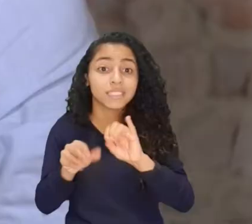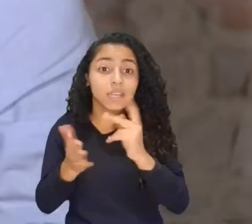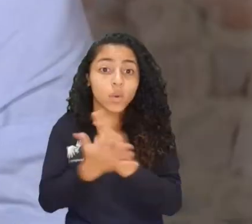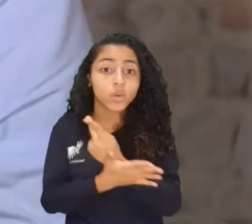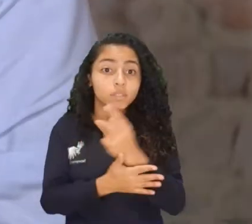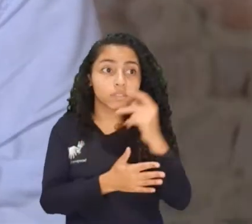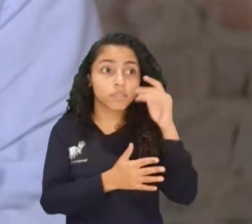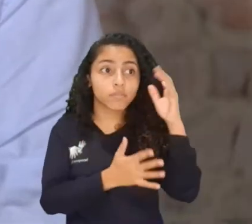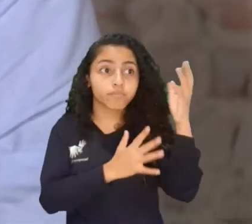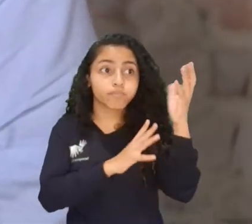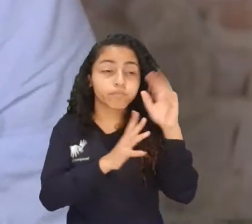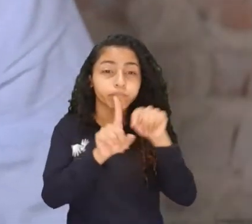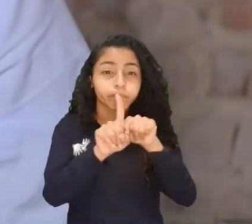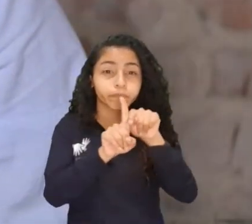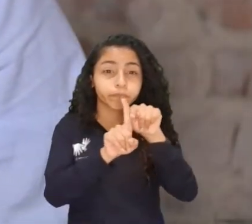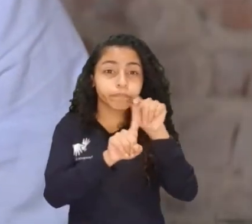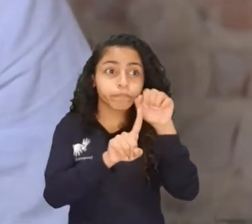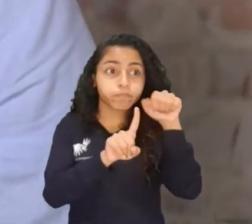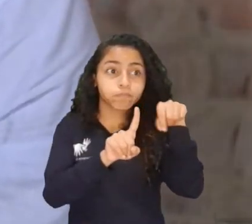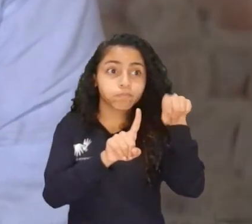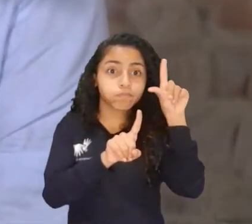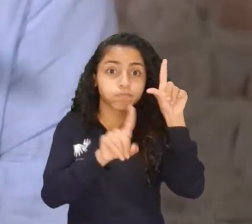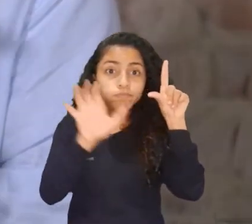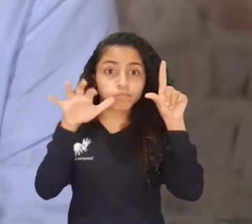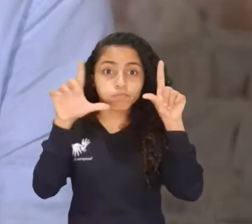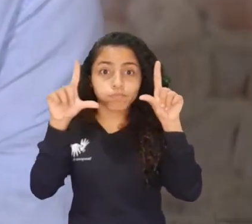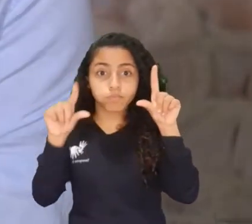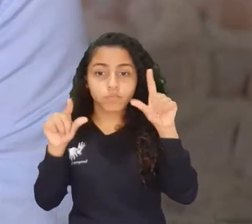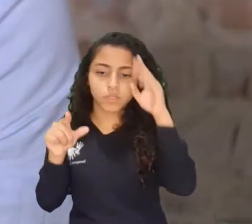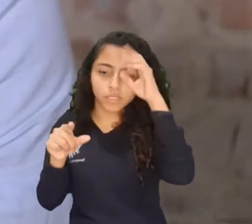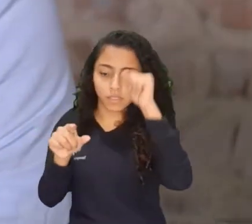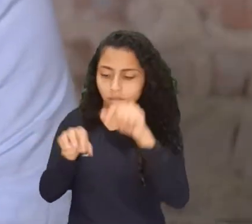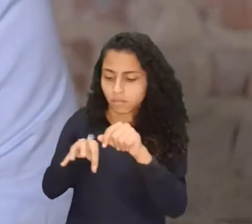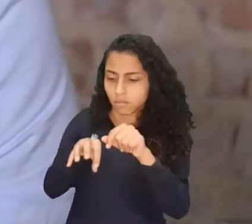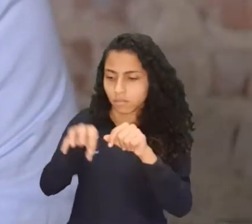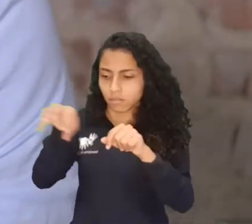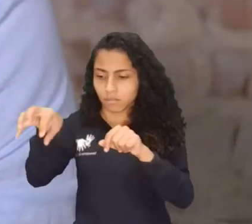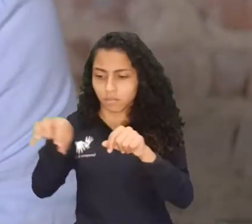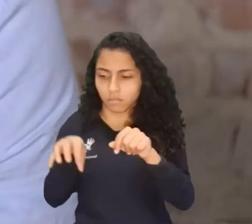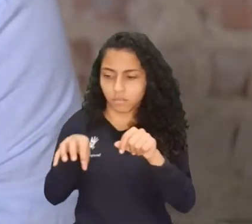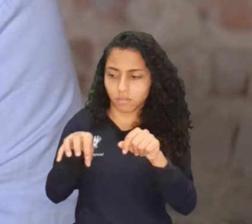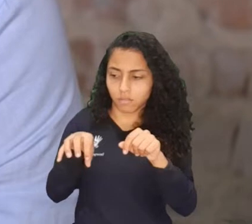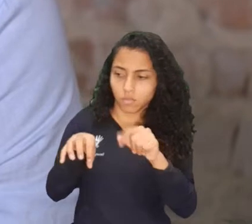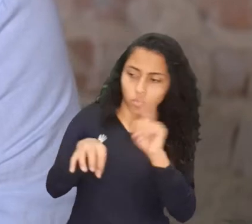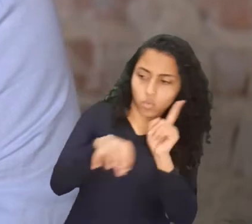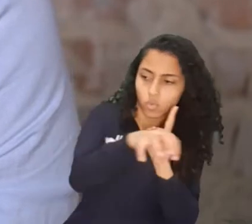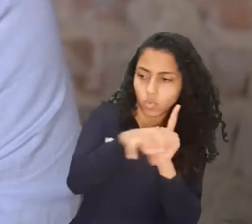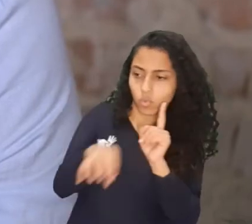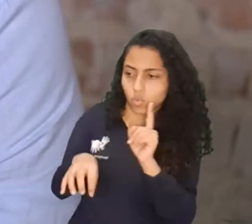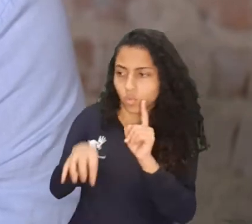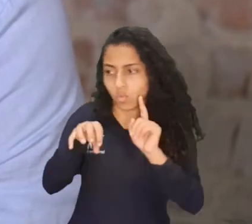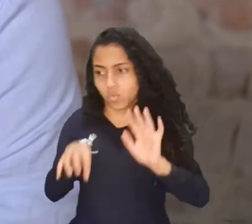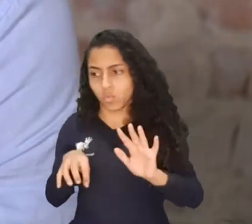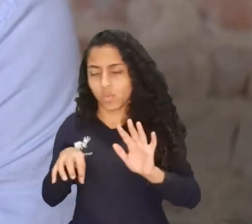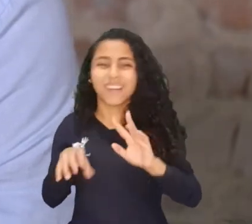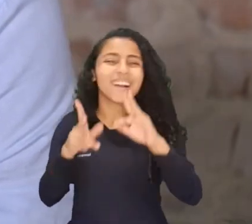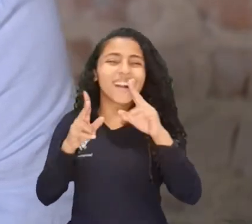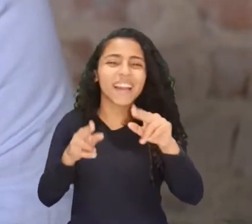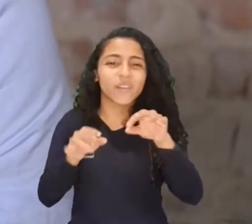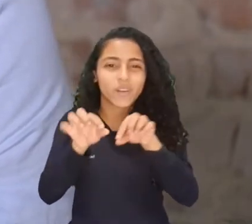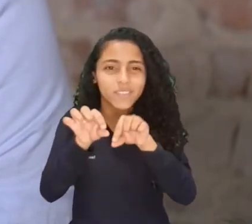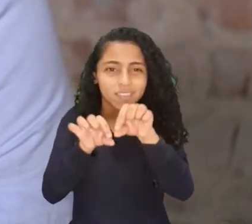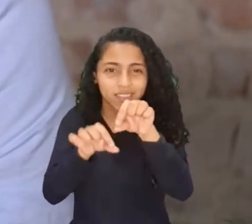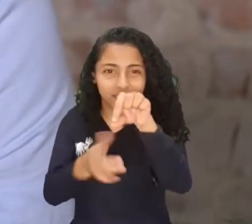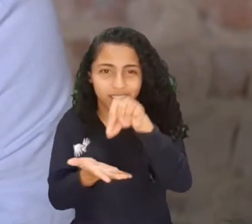pluviosidade for para o outro, essa espécie se mexe ou não se mexe. Parece bem um jogo de tabuleiro onde você tem regras para mexer as